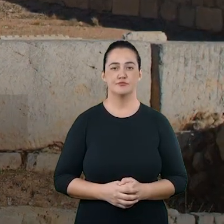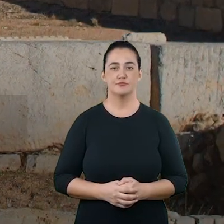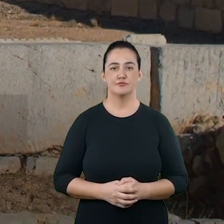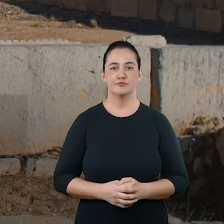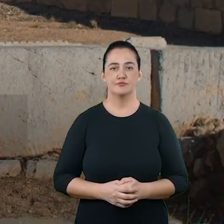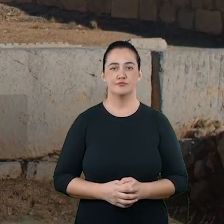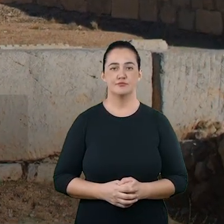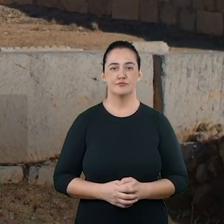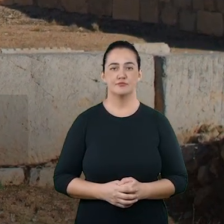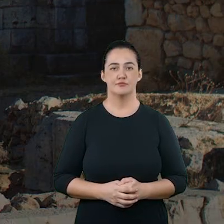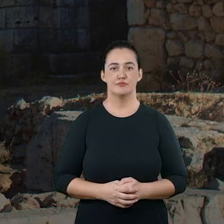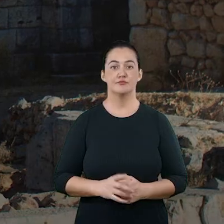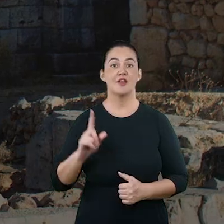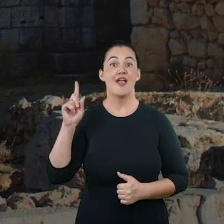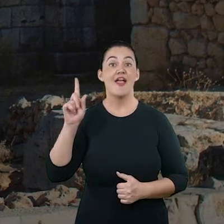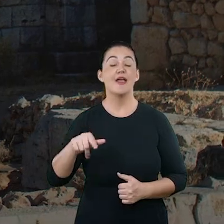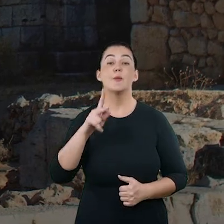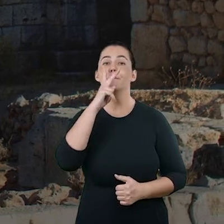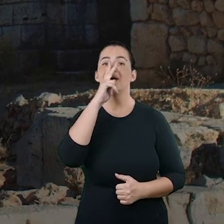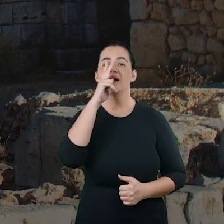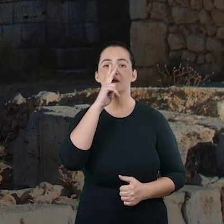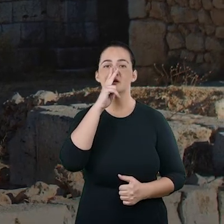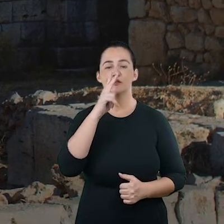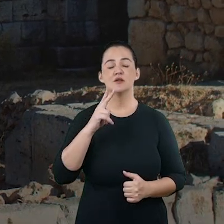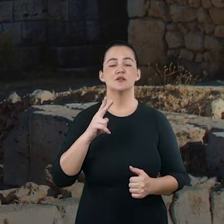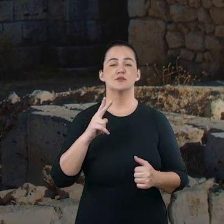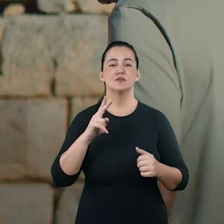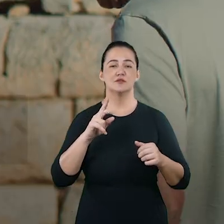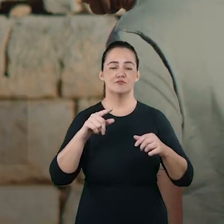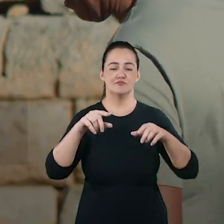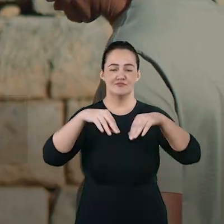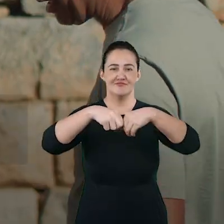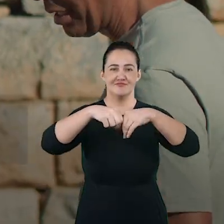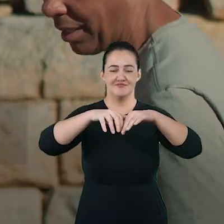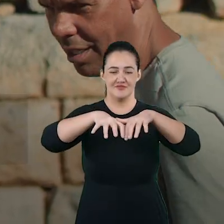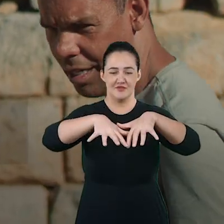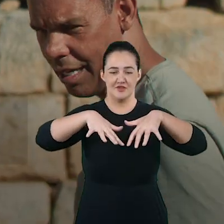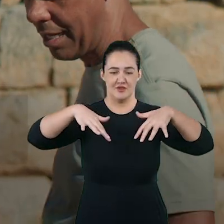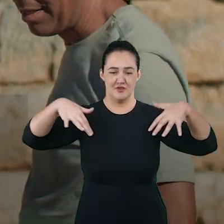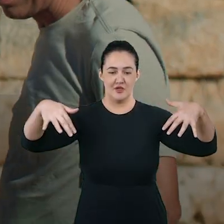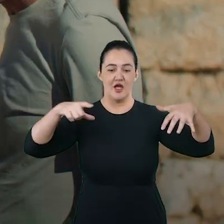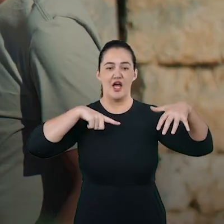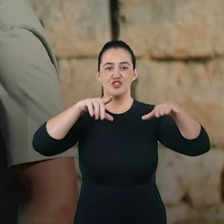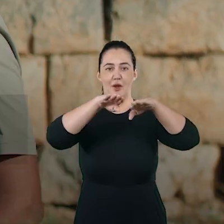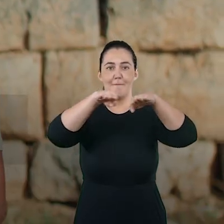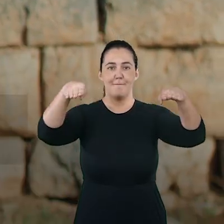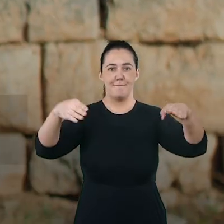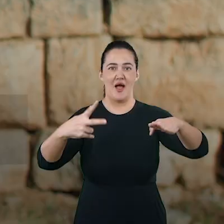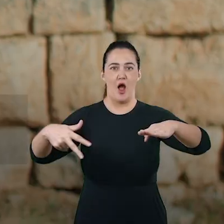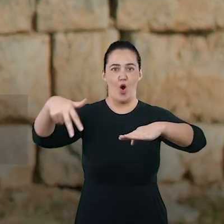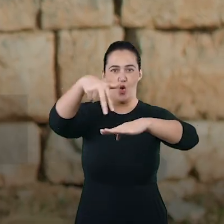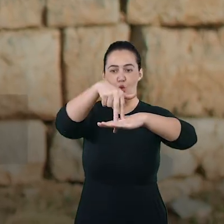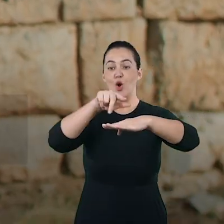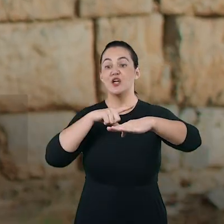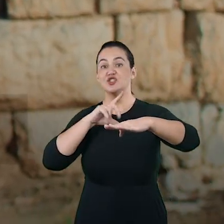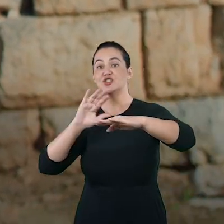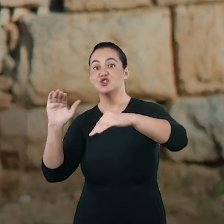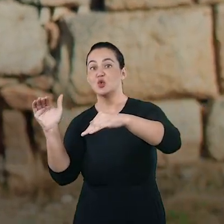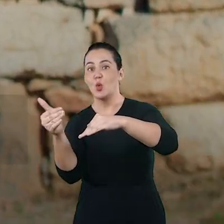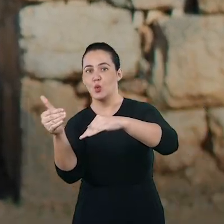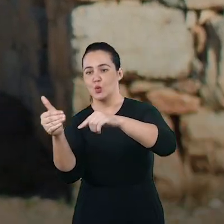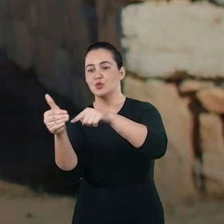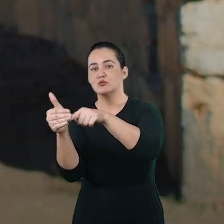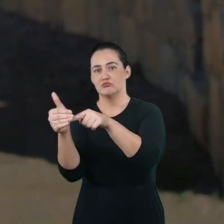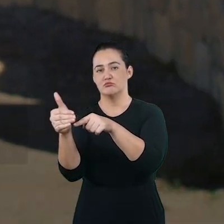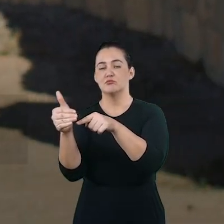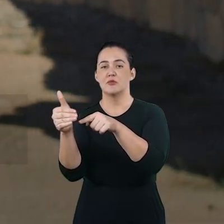parte, digamos assim, do camarim do teatro, onde todos os que se apresentavam aqui se aprontavam. Por exemplo, não estão